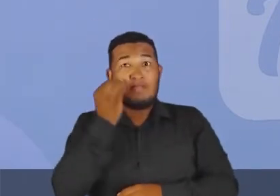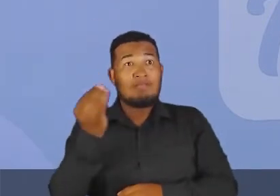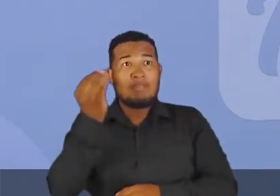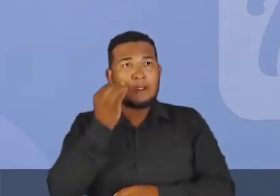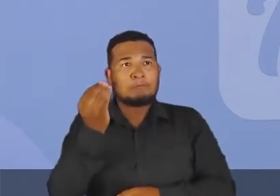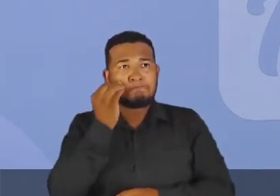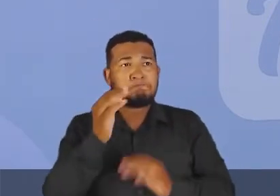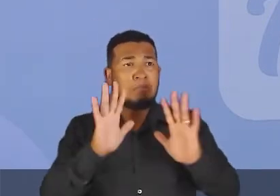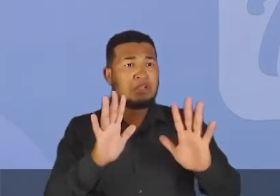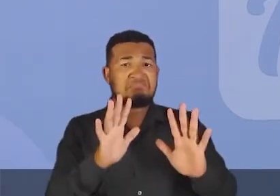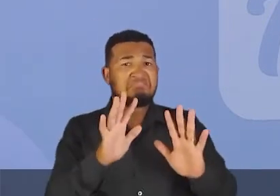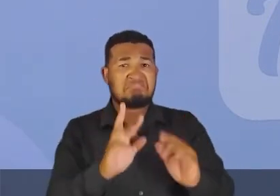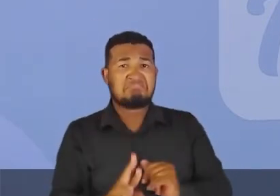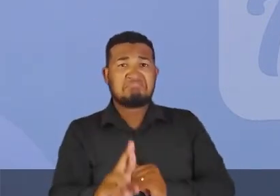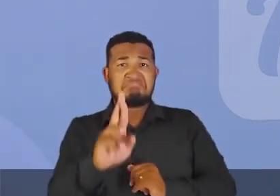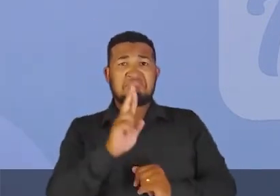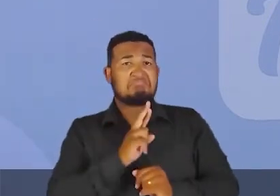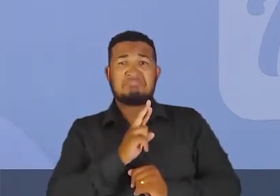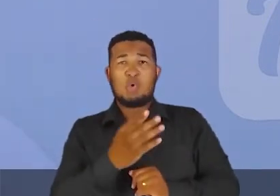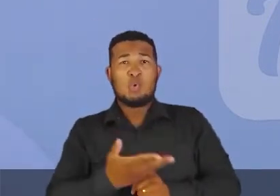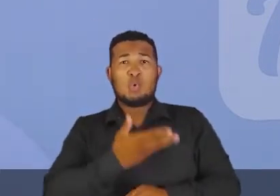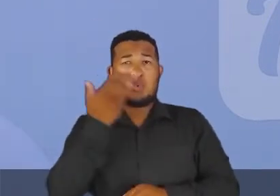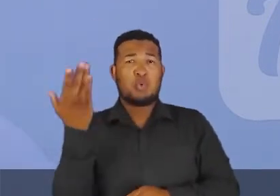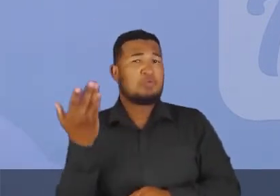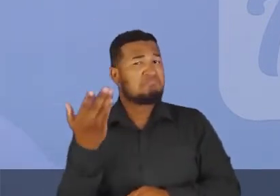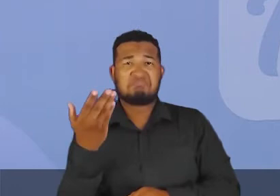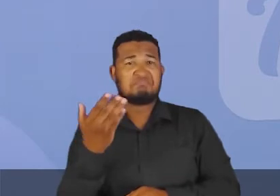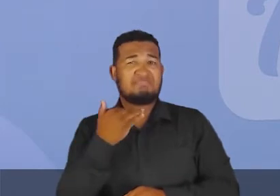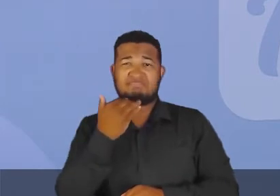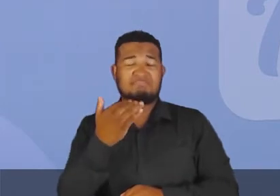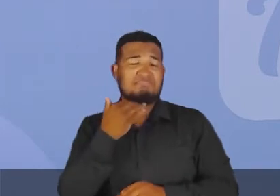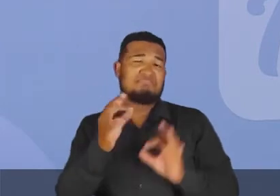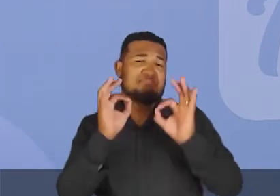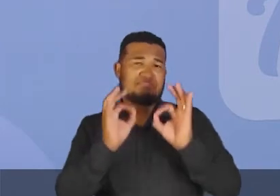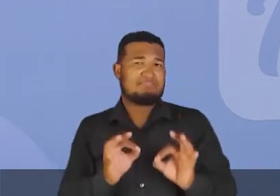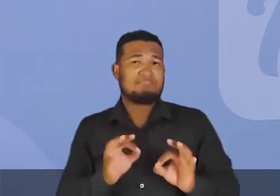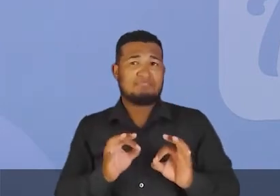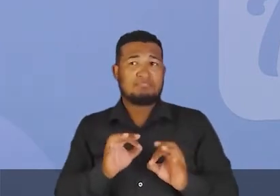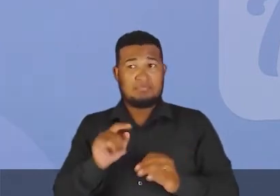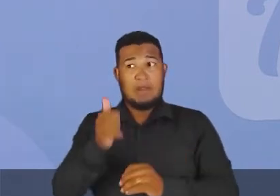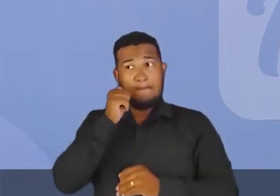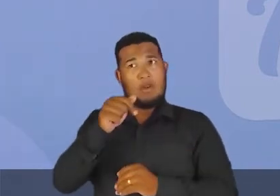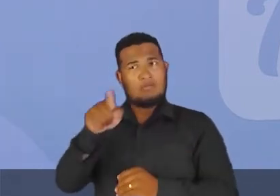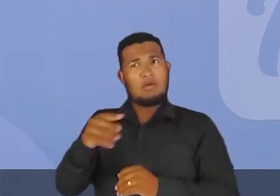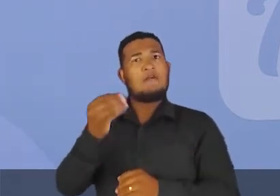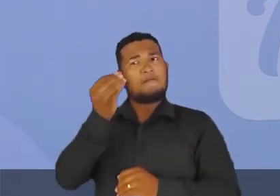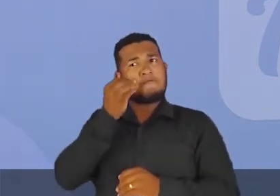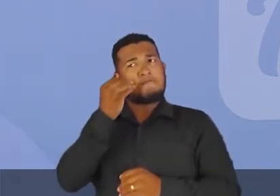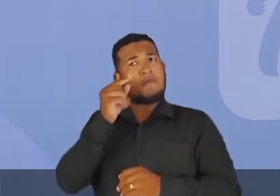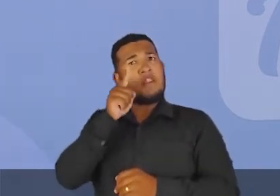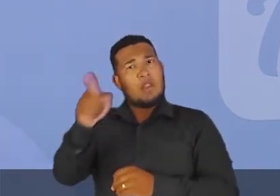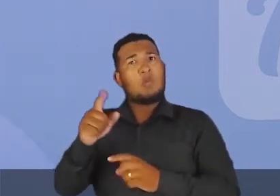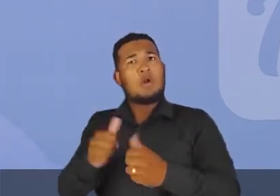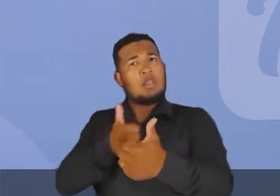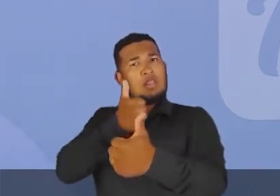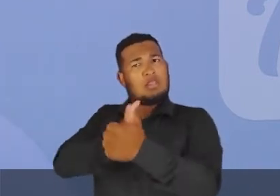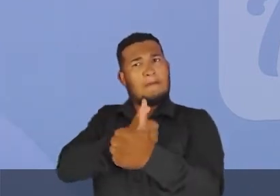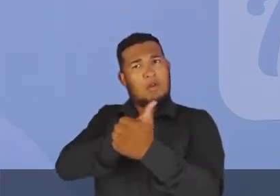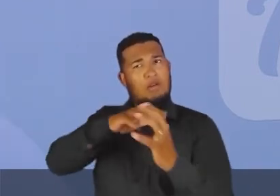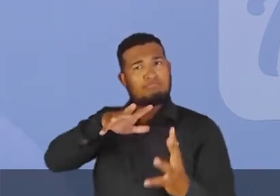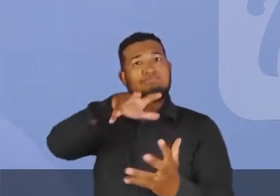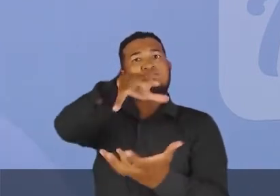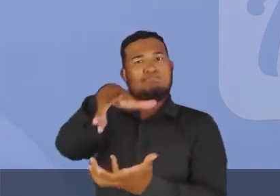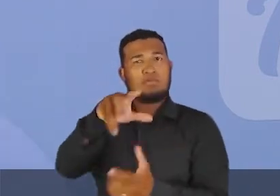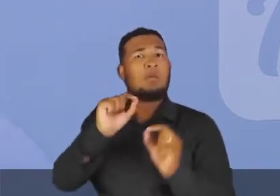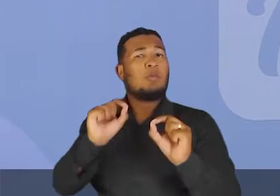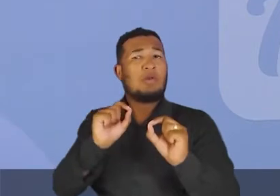não deram muito, né, um retorno satisfatório. Ela foi uma que recorreu a um tribunal internacional